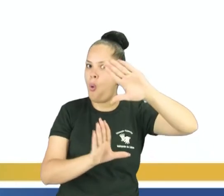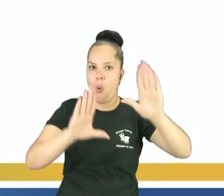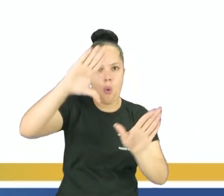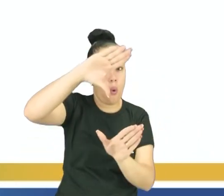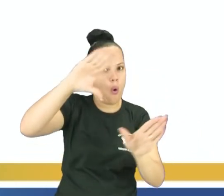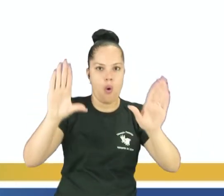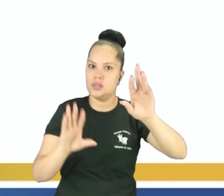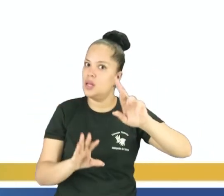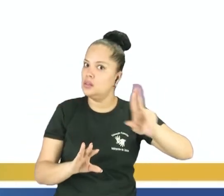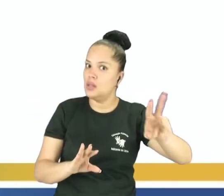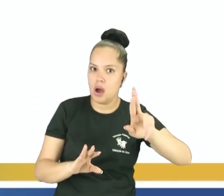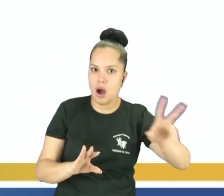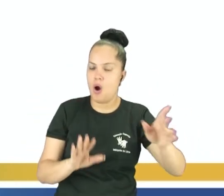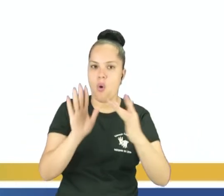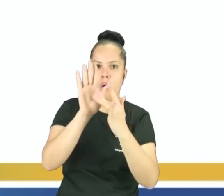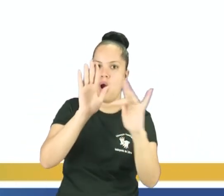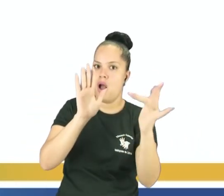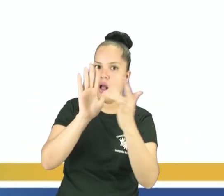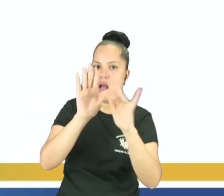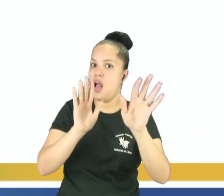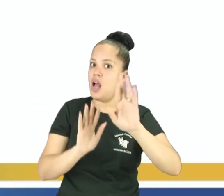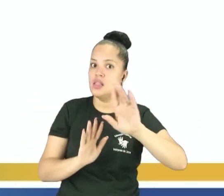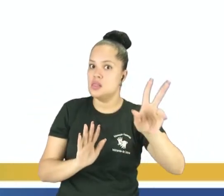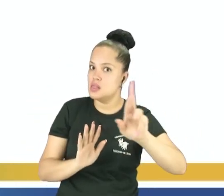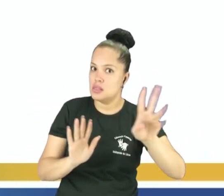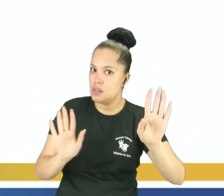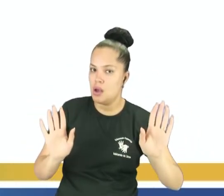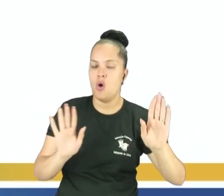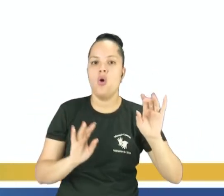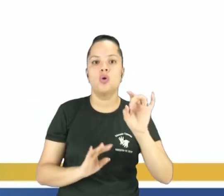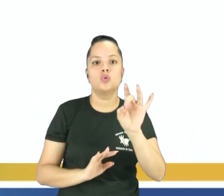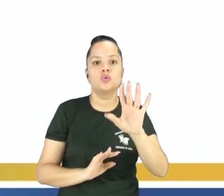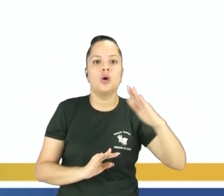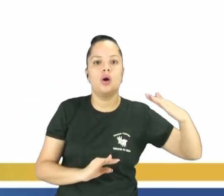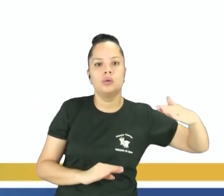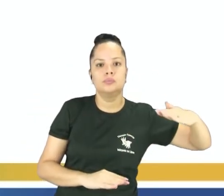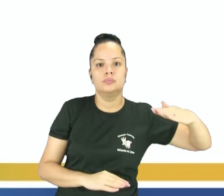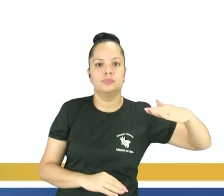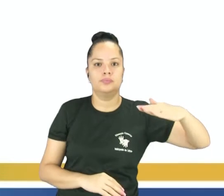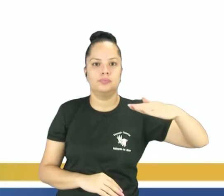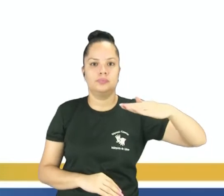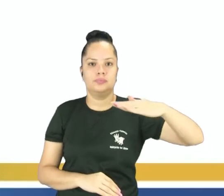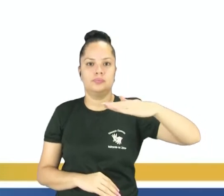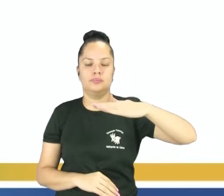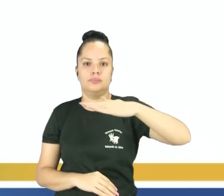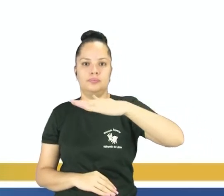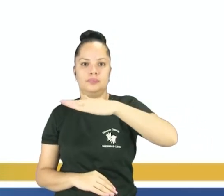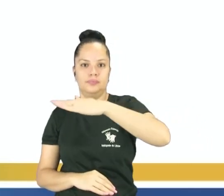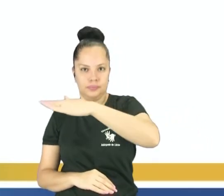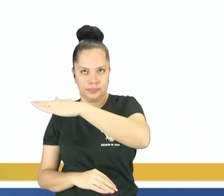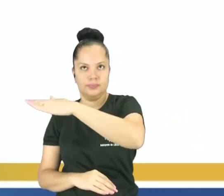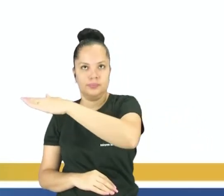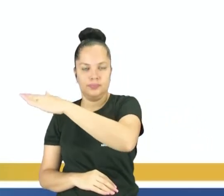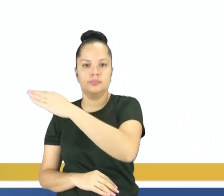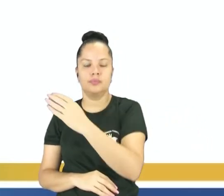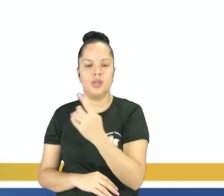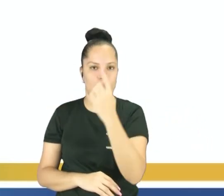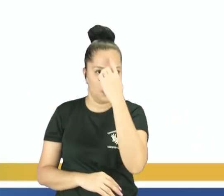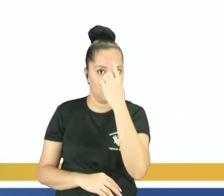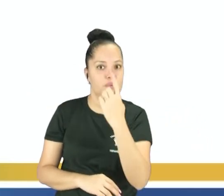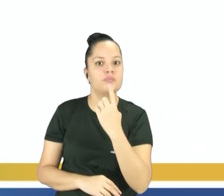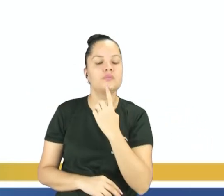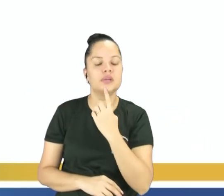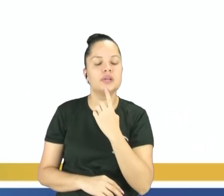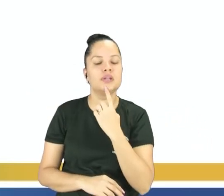não reflito ele. Eu apenas caminho com ele numa direção. Nesse segundo trapézio aqui, os segmentos,